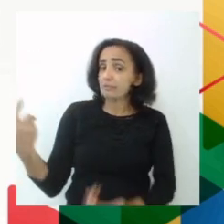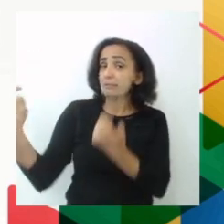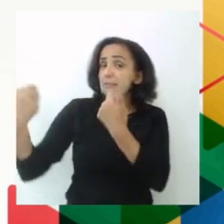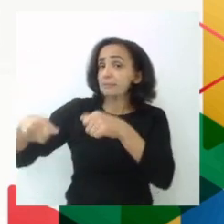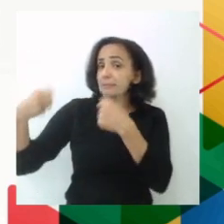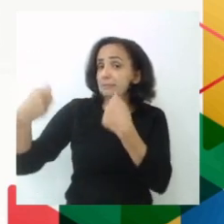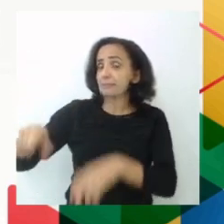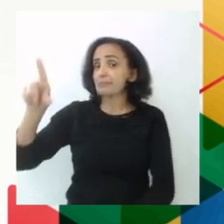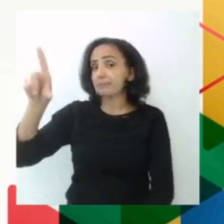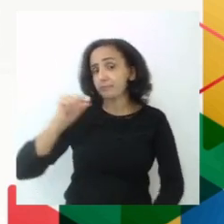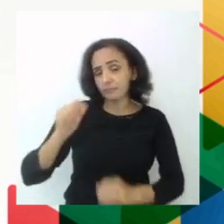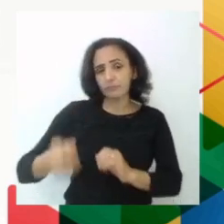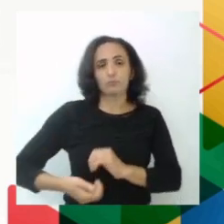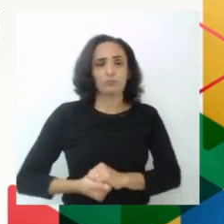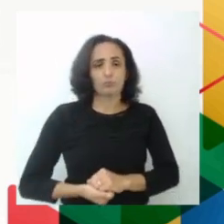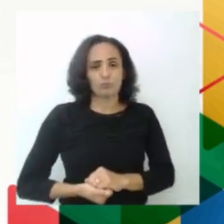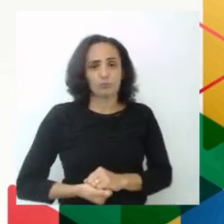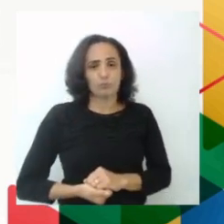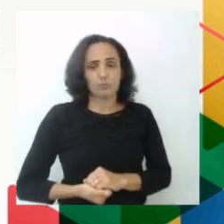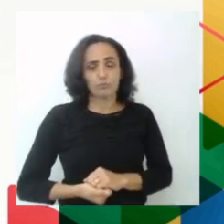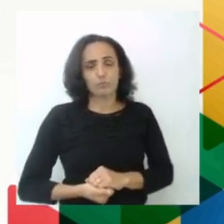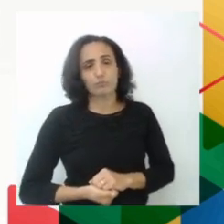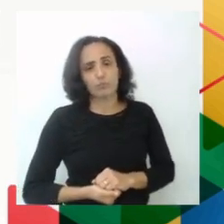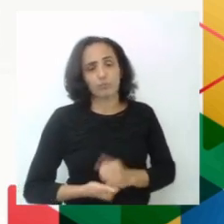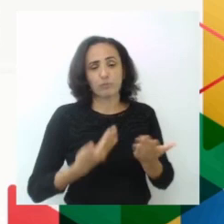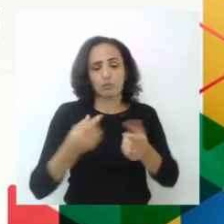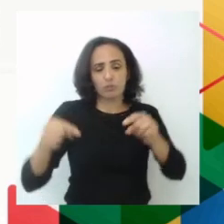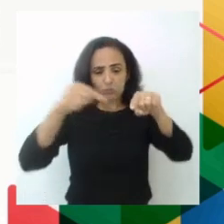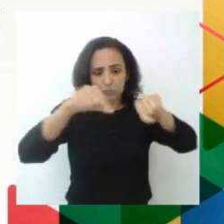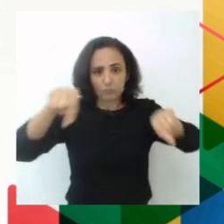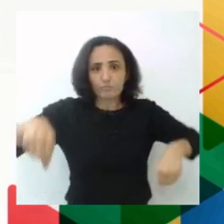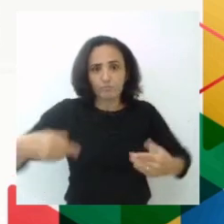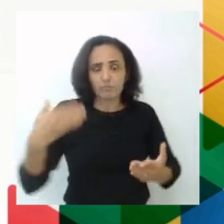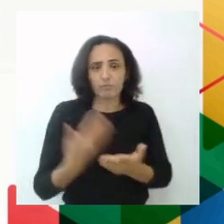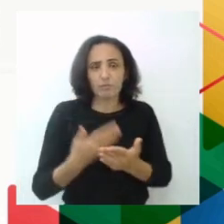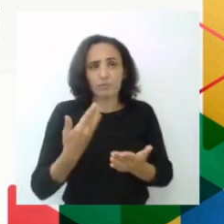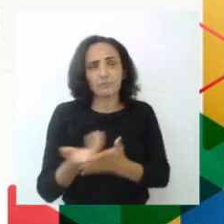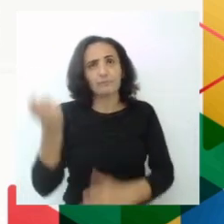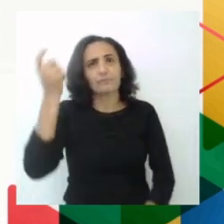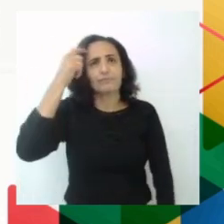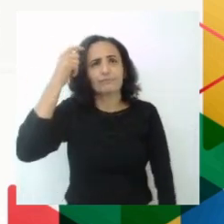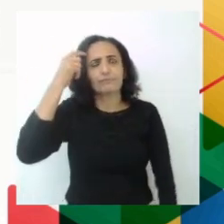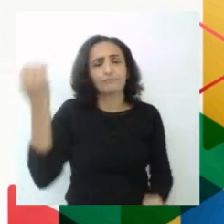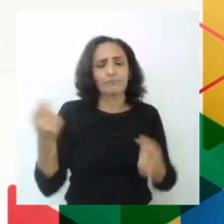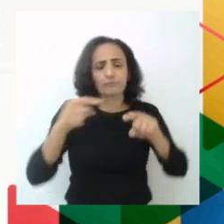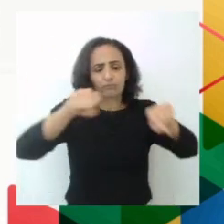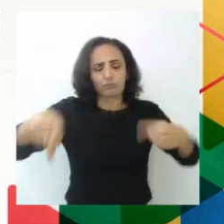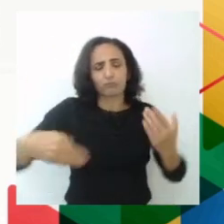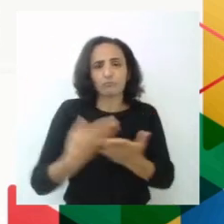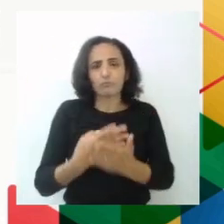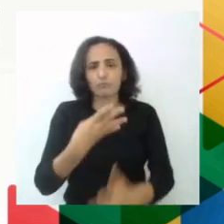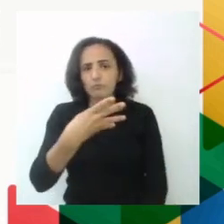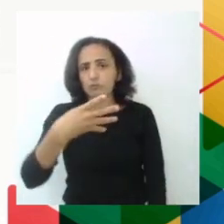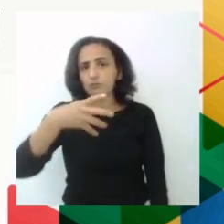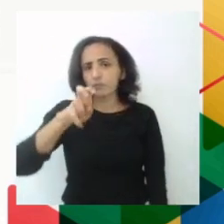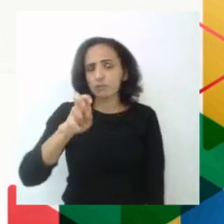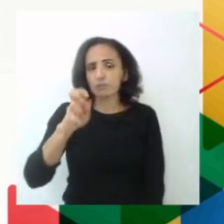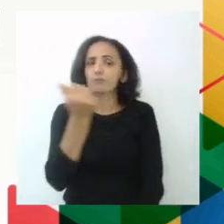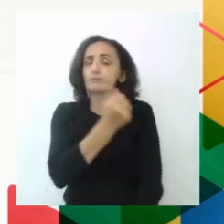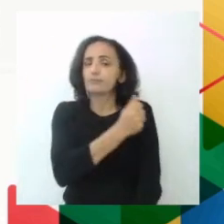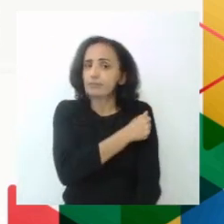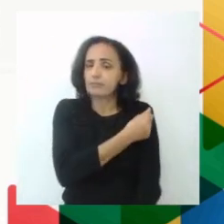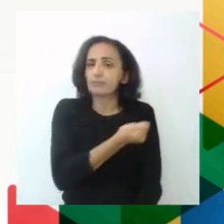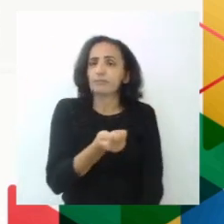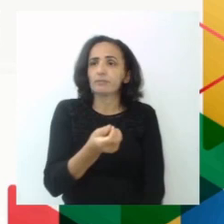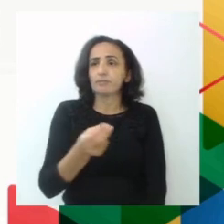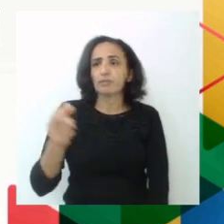escolher. Na nossa situação de uma sala de aula, imagine que essa turma tenha 45 alunos. Então,